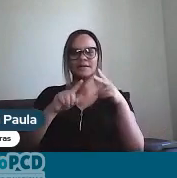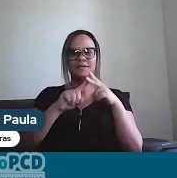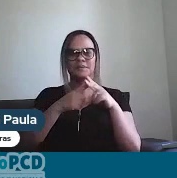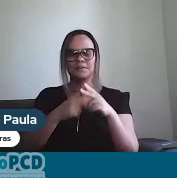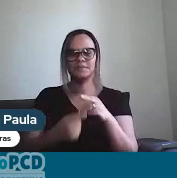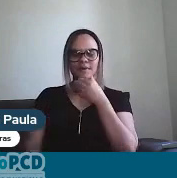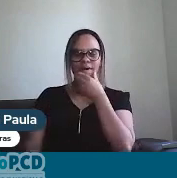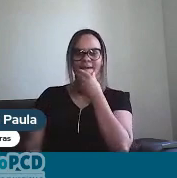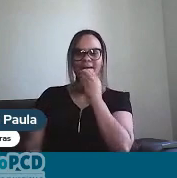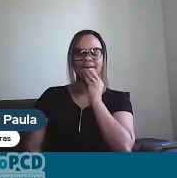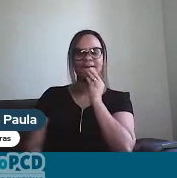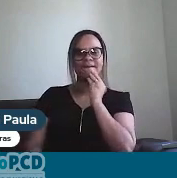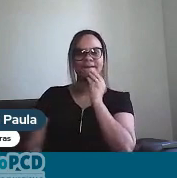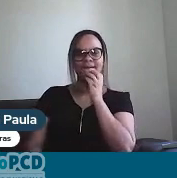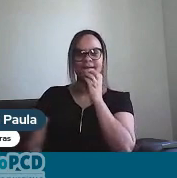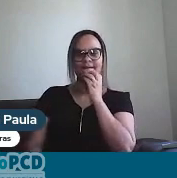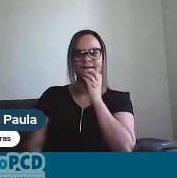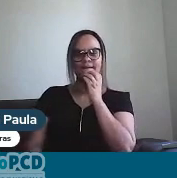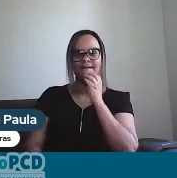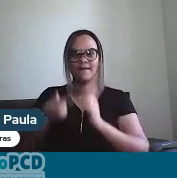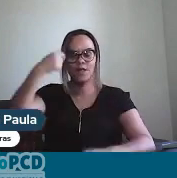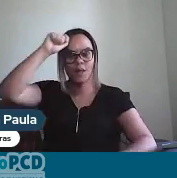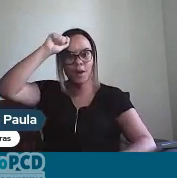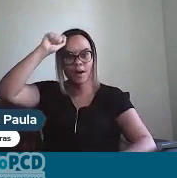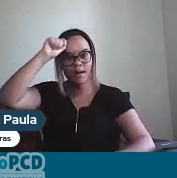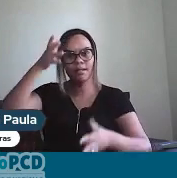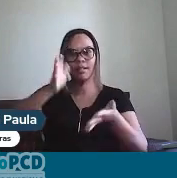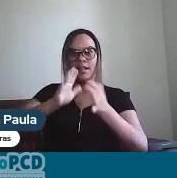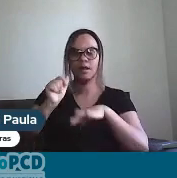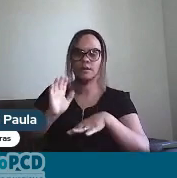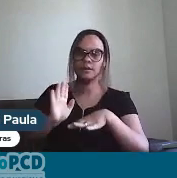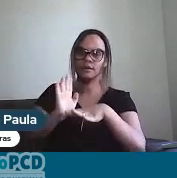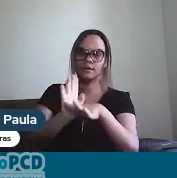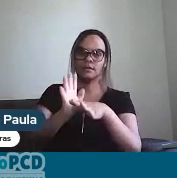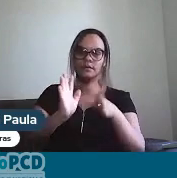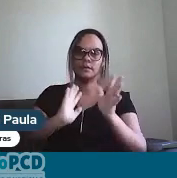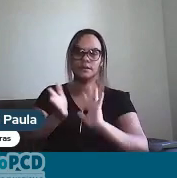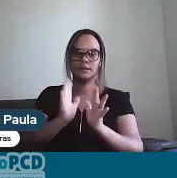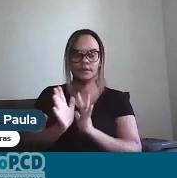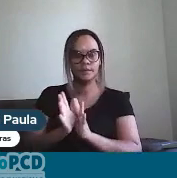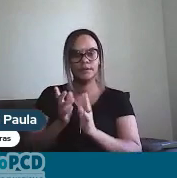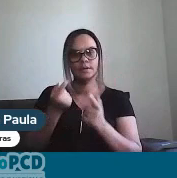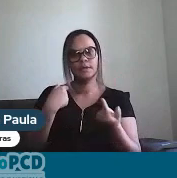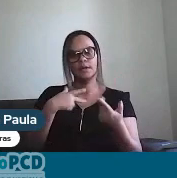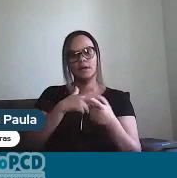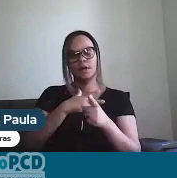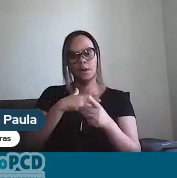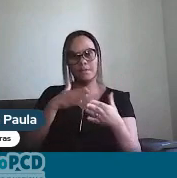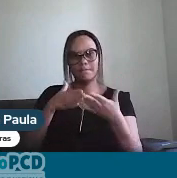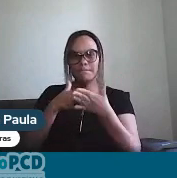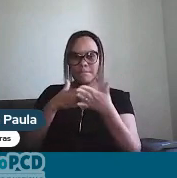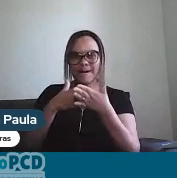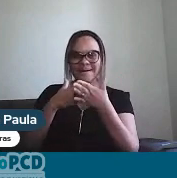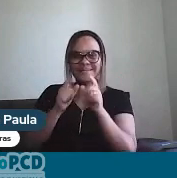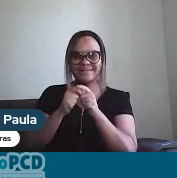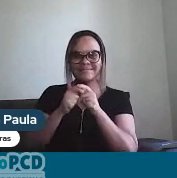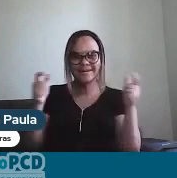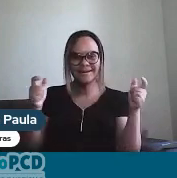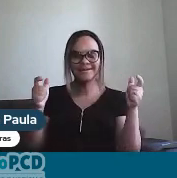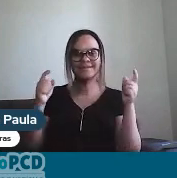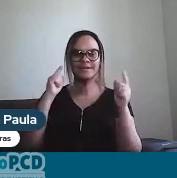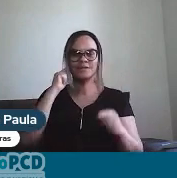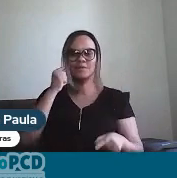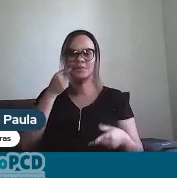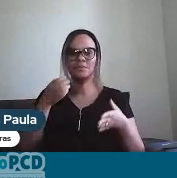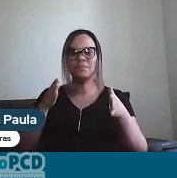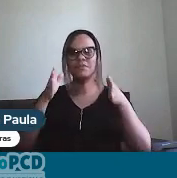tecnologia, né? Então, a gente está com a Ana Paula aí hoje me ajudando a vencer uma barreira de comunicação, porque eu não sei Libras, né?